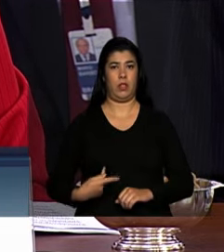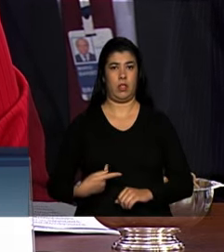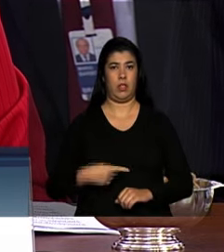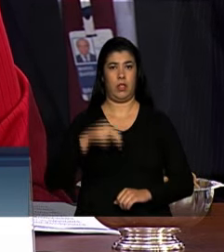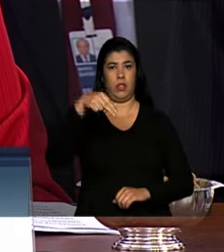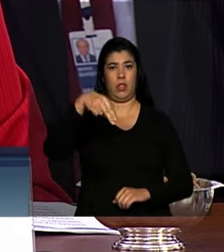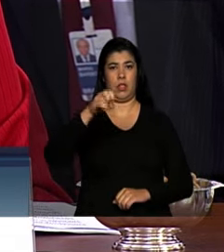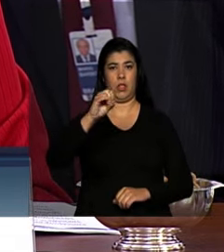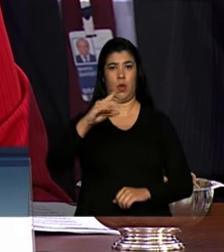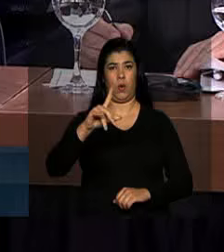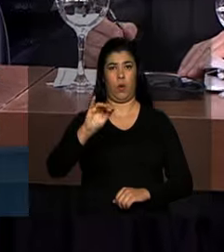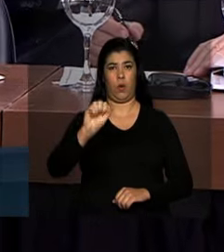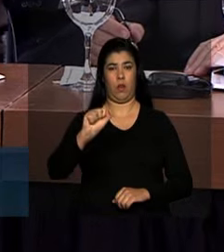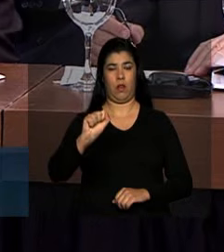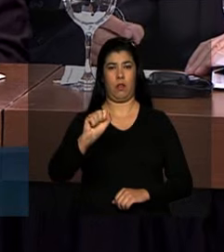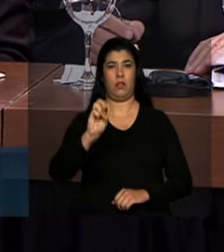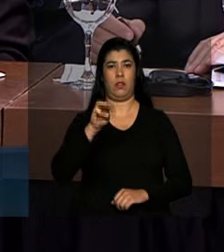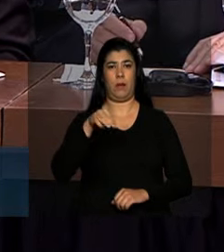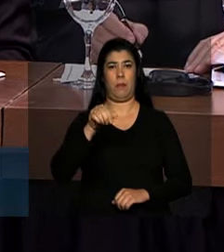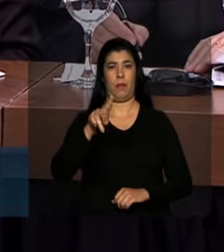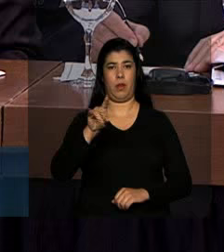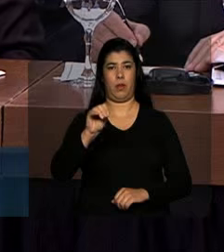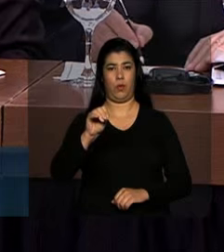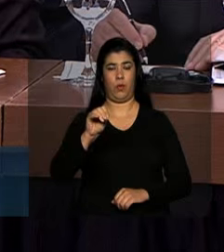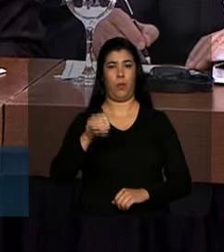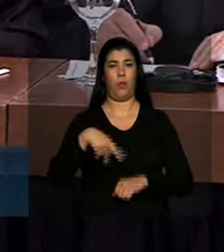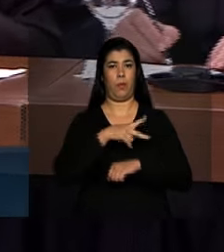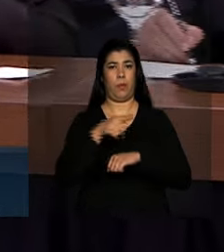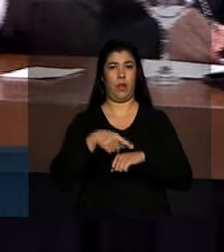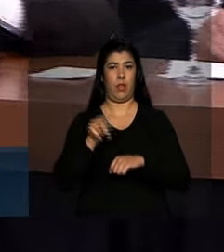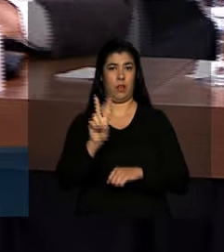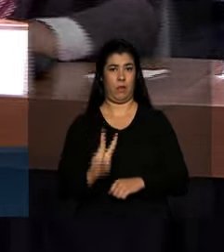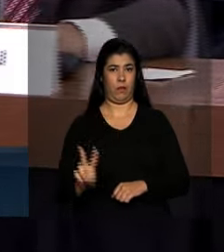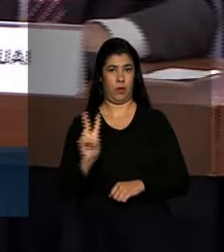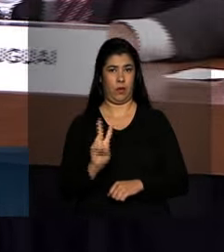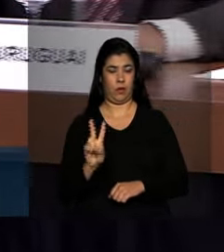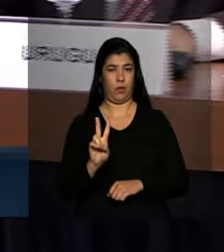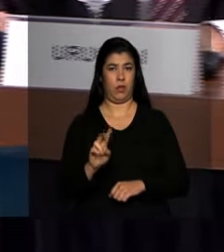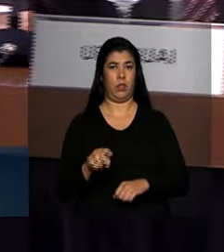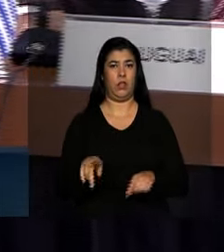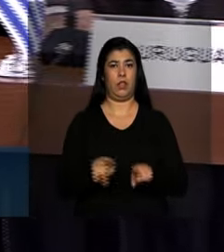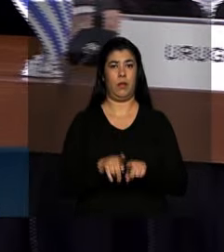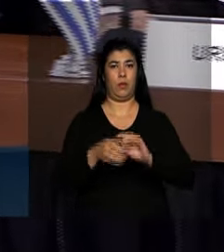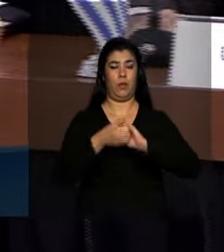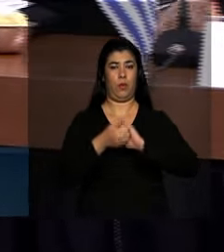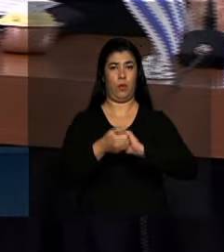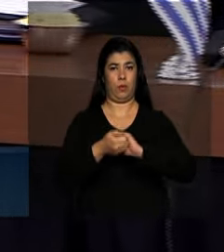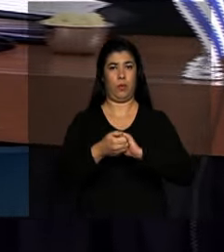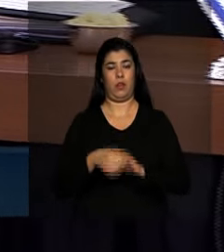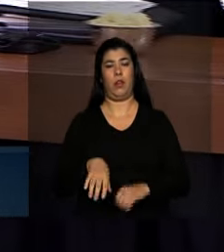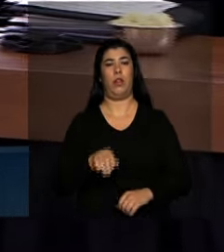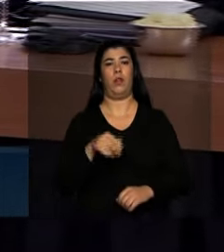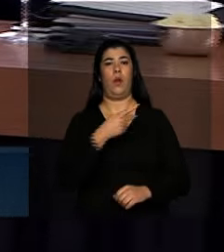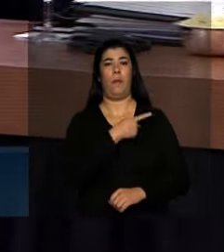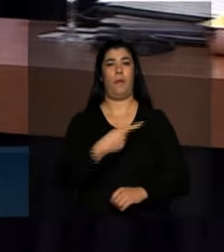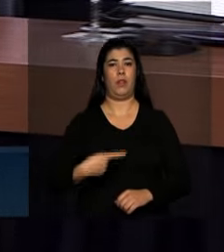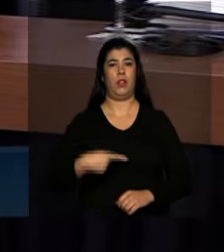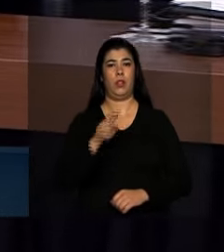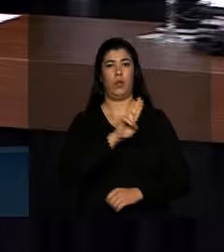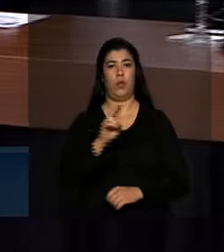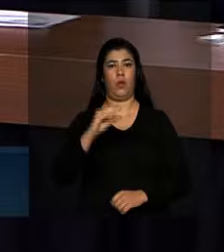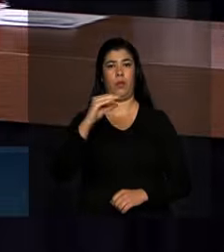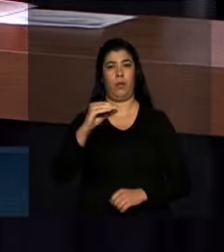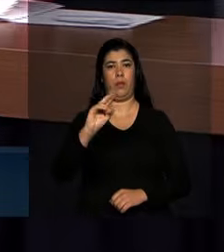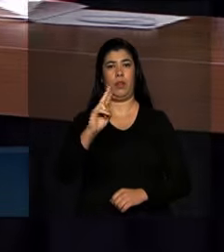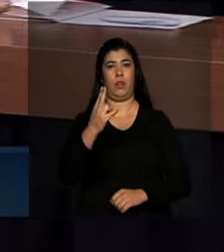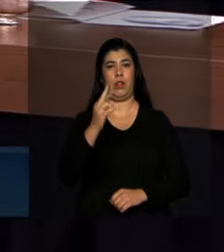República Bolivariana da Venezuela. Cumprimento a excelentíssima senhora Cristina Fernandes de Kirchner, presidenta